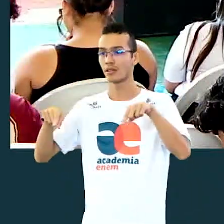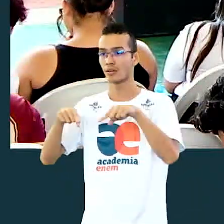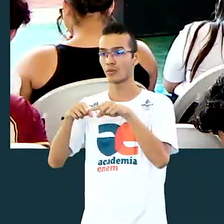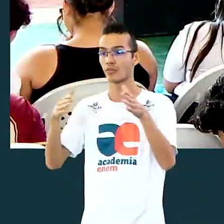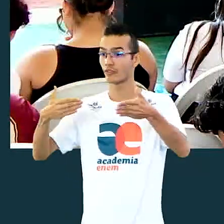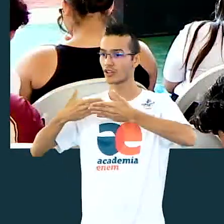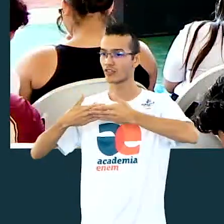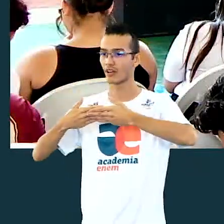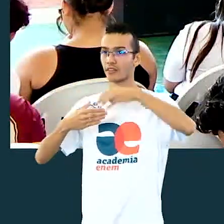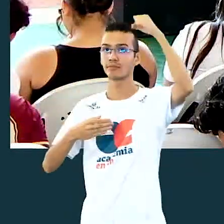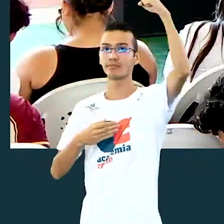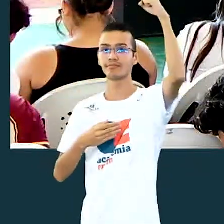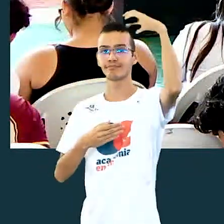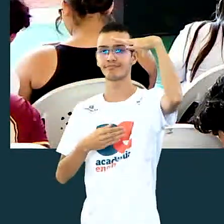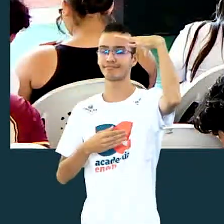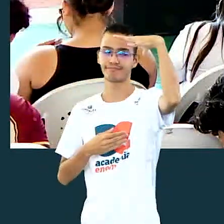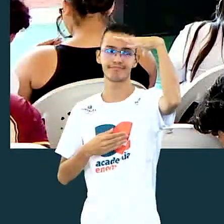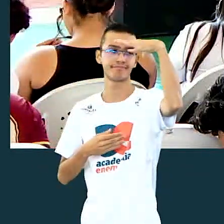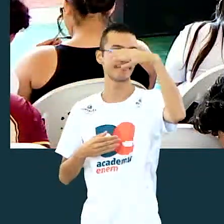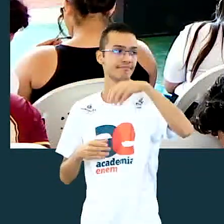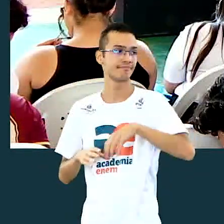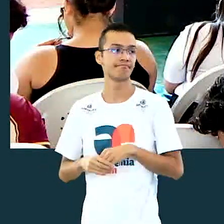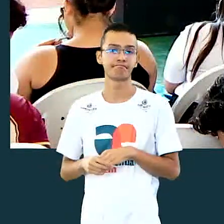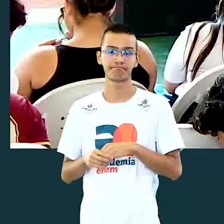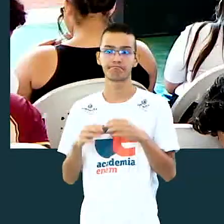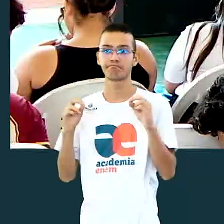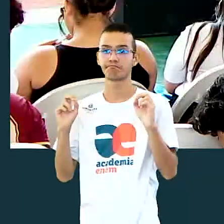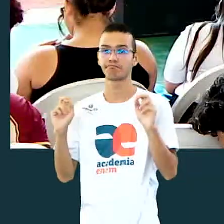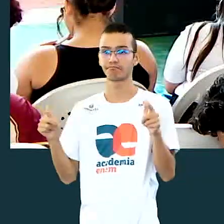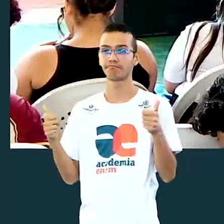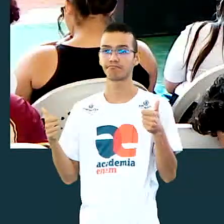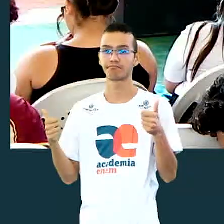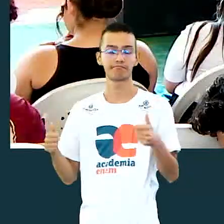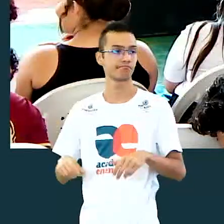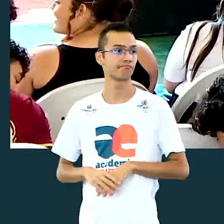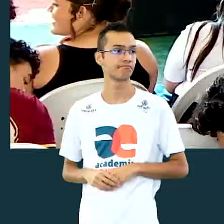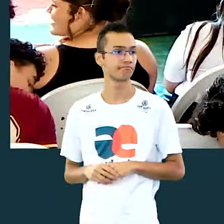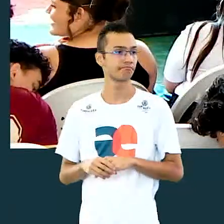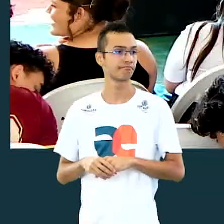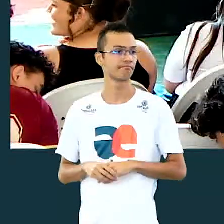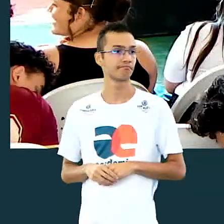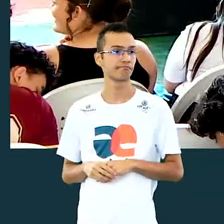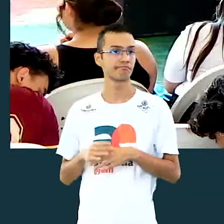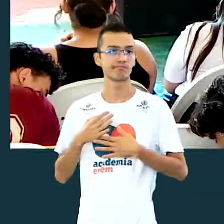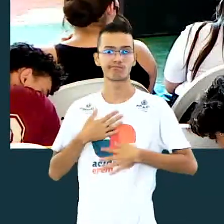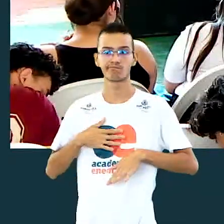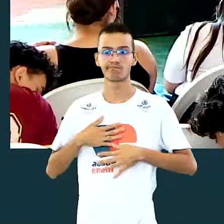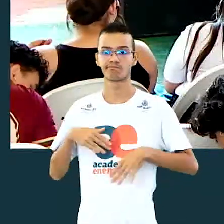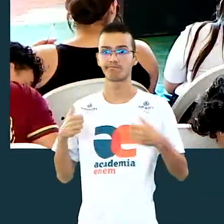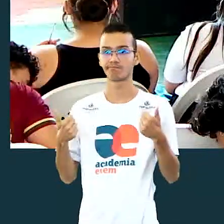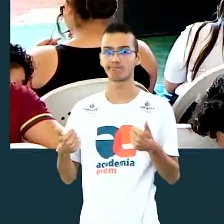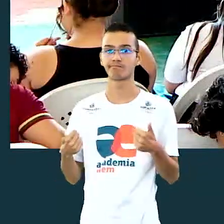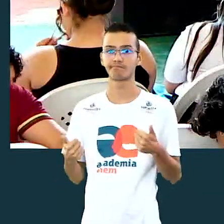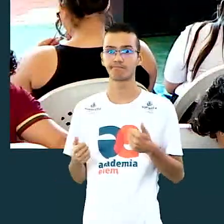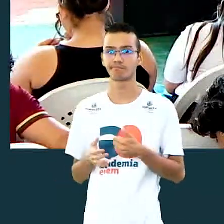lâmpada acesa. Top? Tranquilo? Todos? Vamos